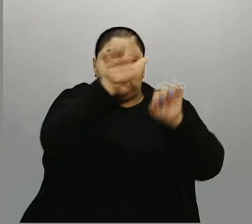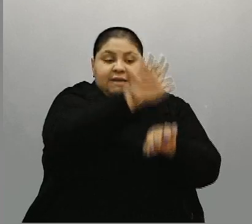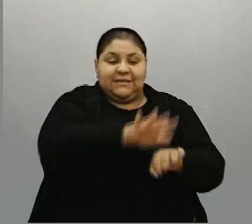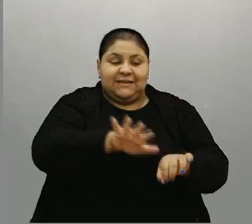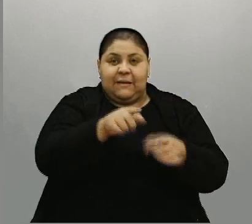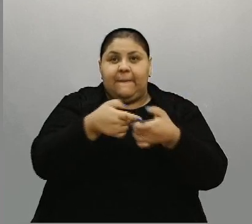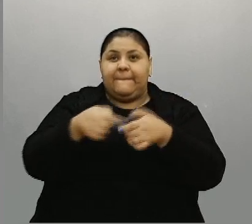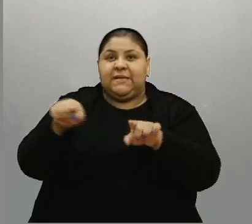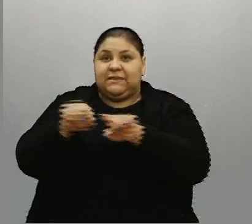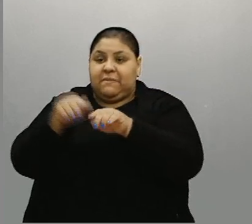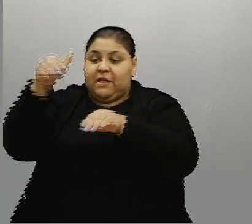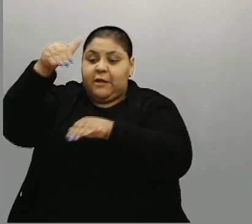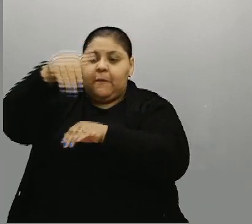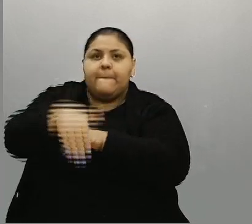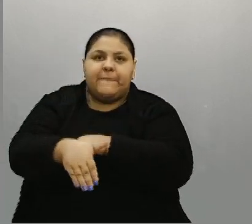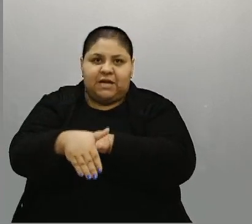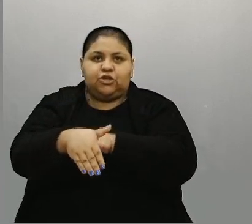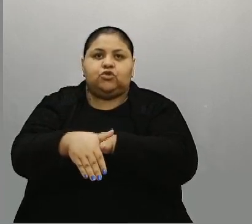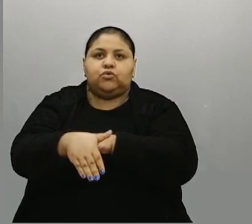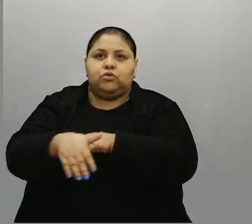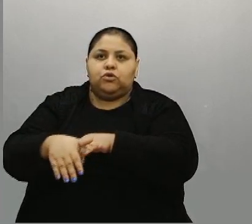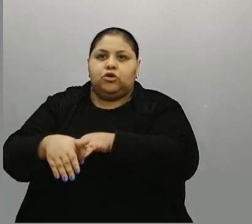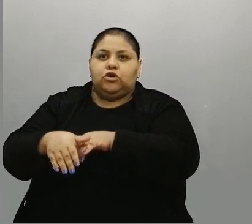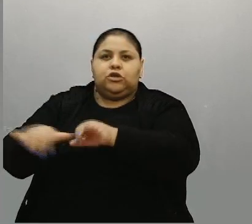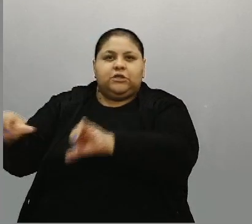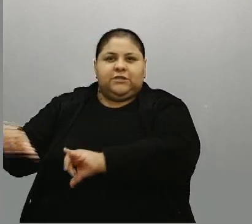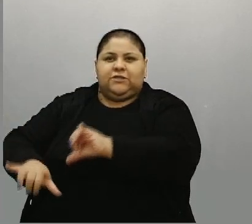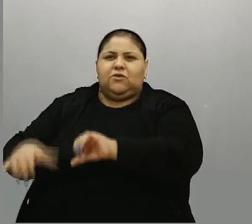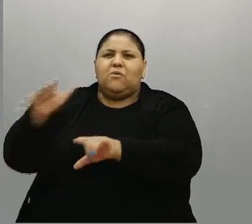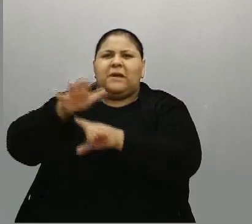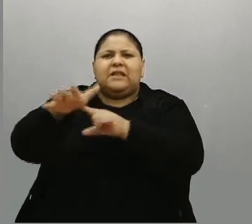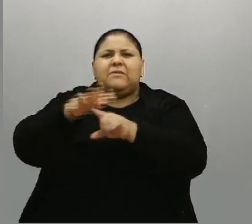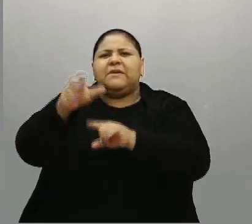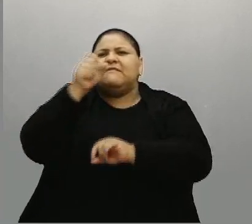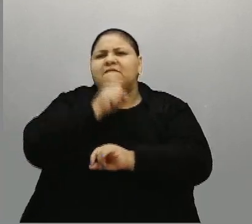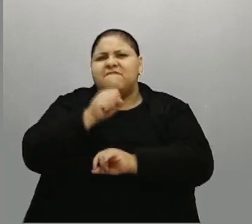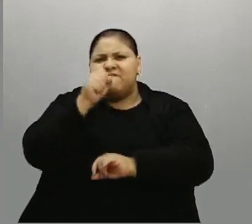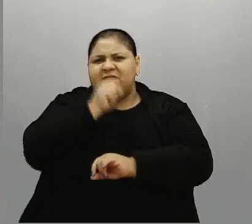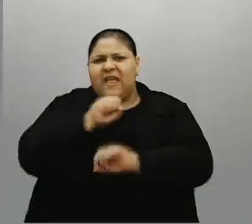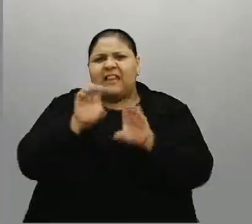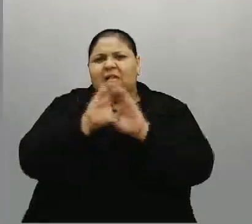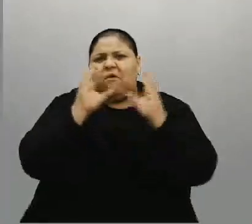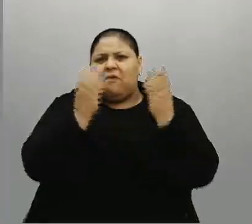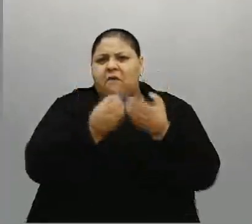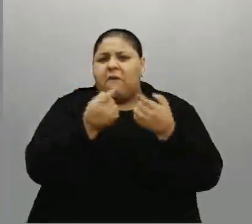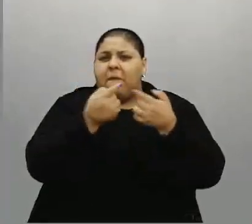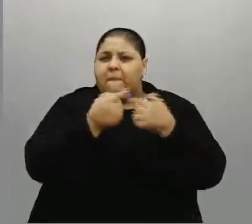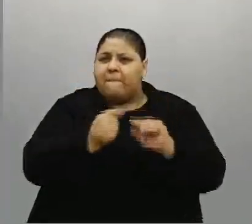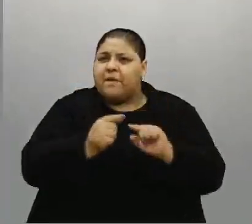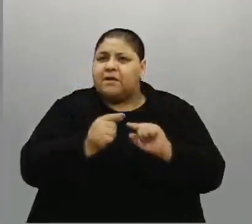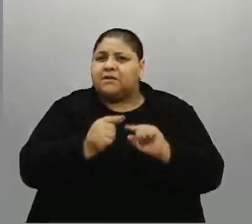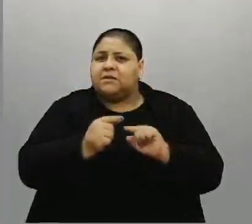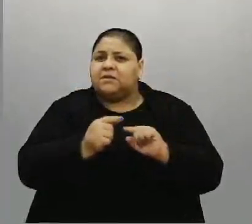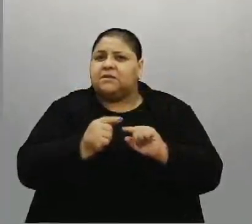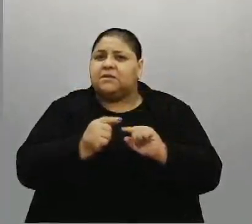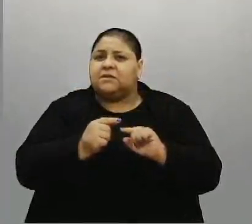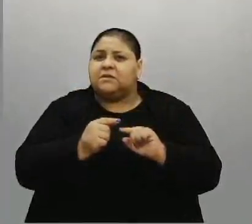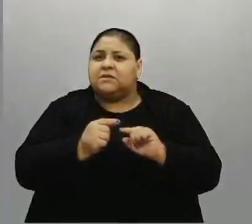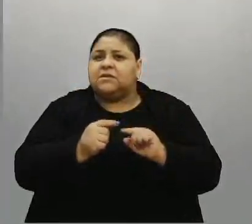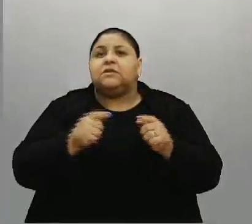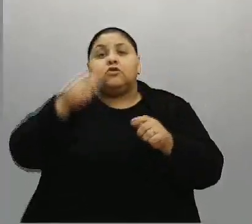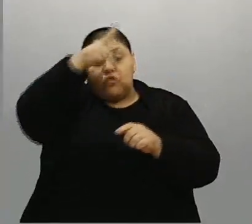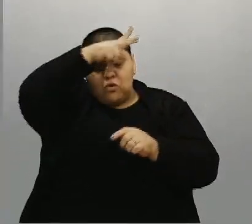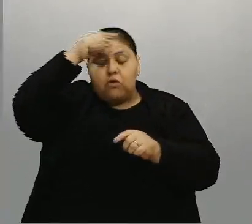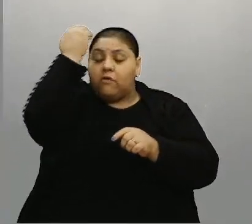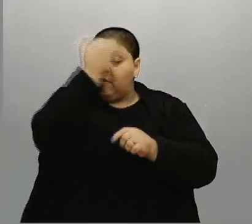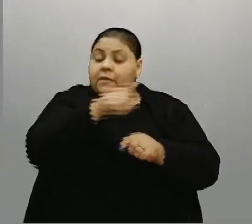área de baixo aqui, que era Cristóforo Randon, uma demanda antiga, como eu bem disse, da comunidade, mas que é uma determinação também do prefeito Adiló, a fim de